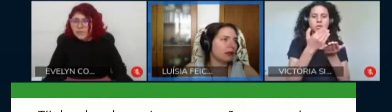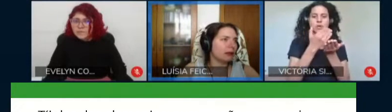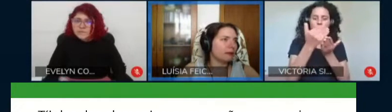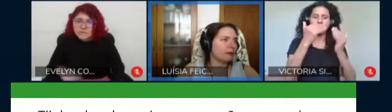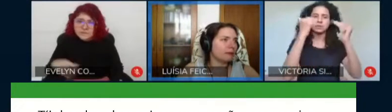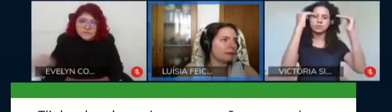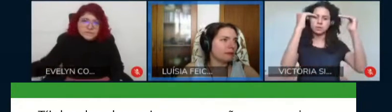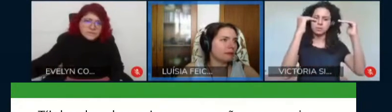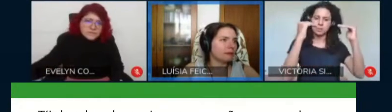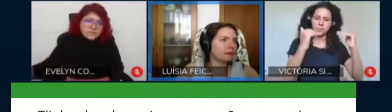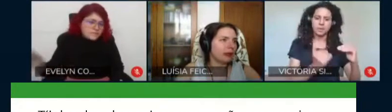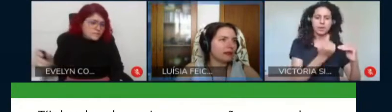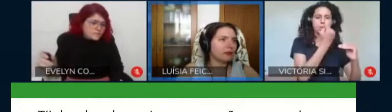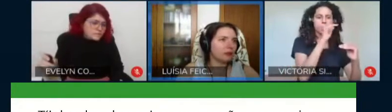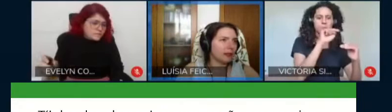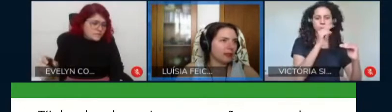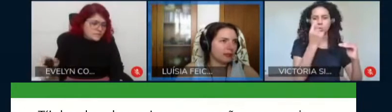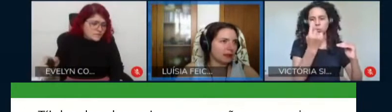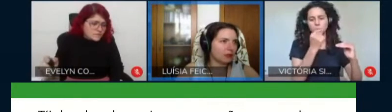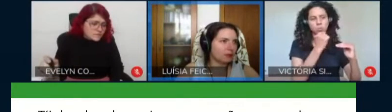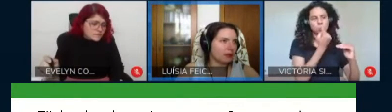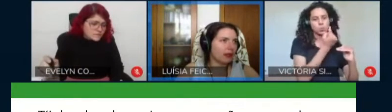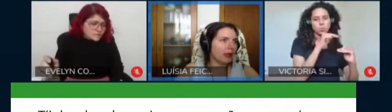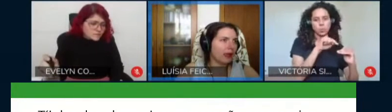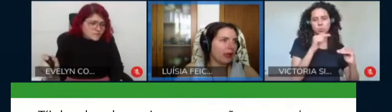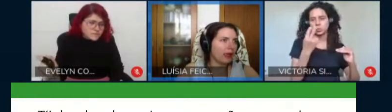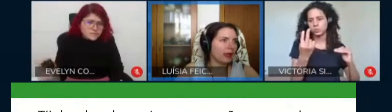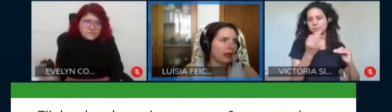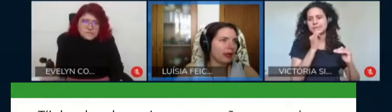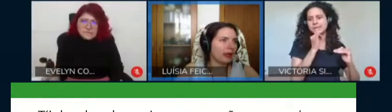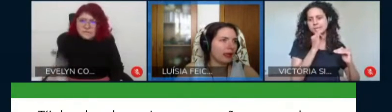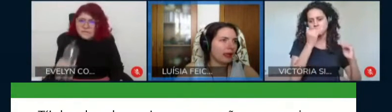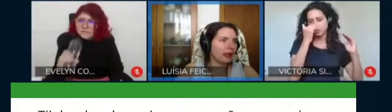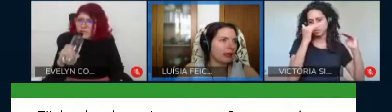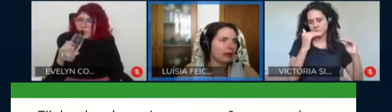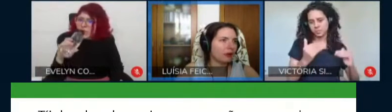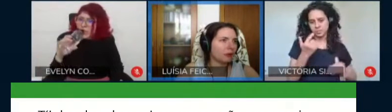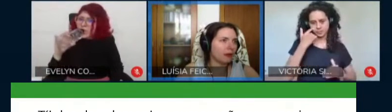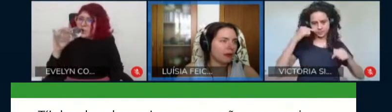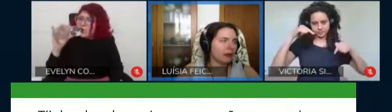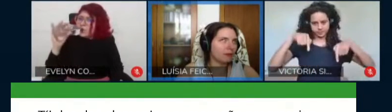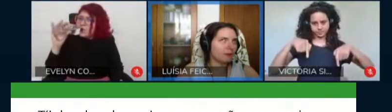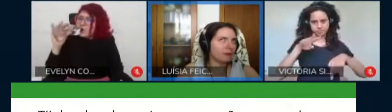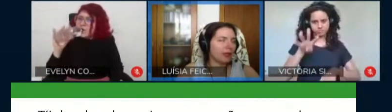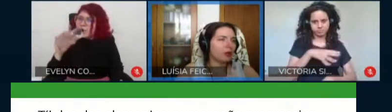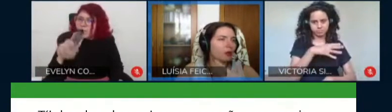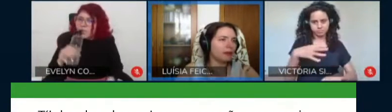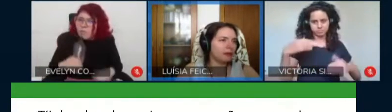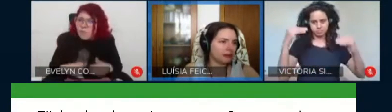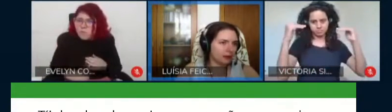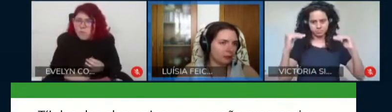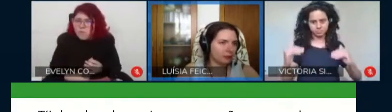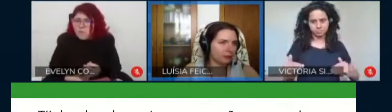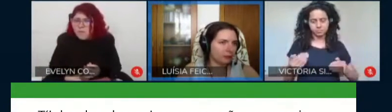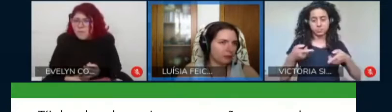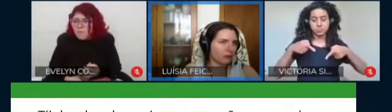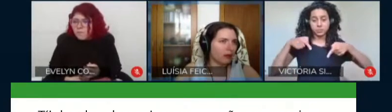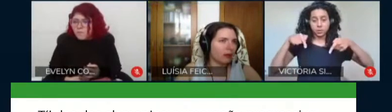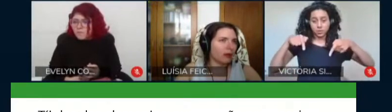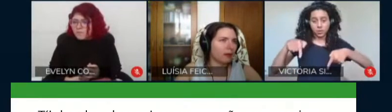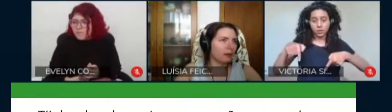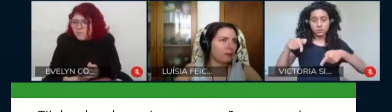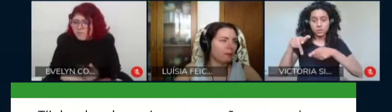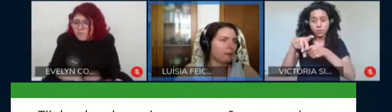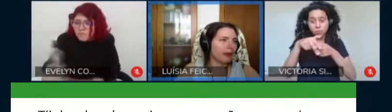né? Essa formatação, ela é uma recomendação,